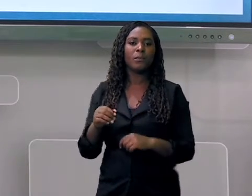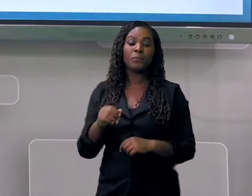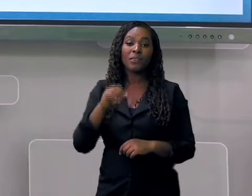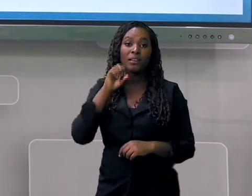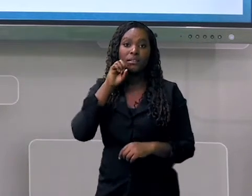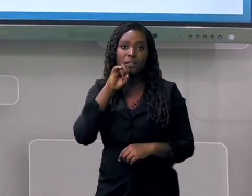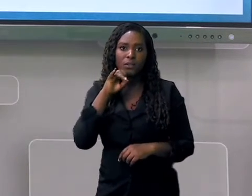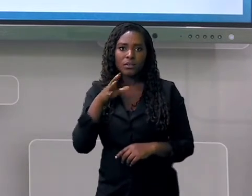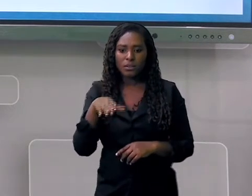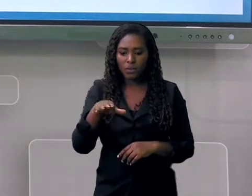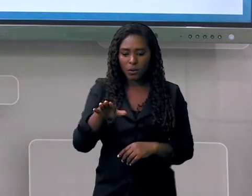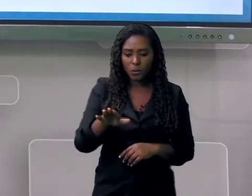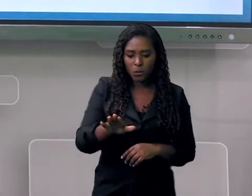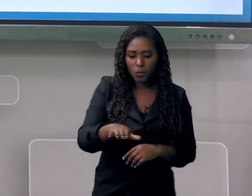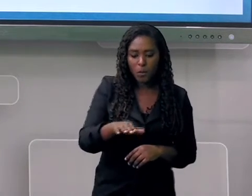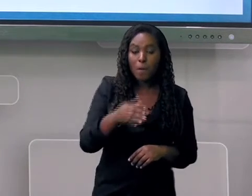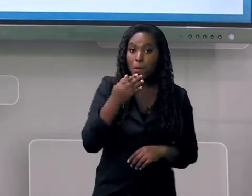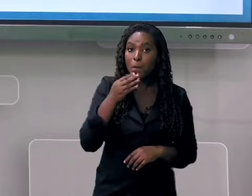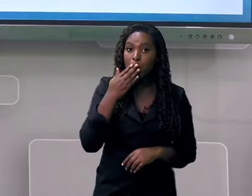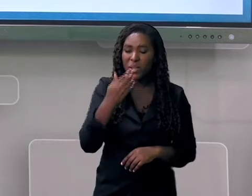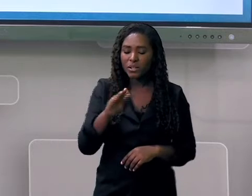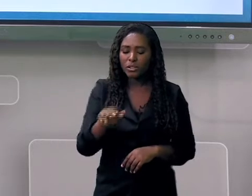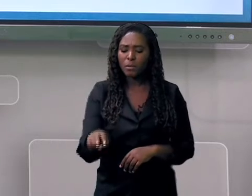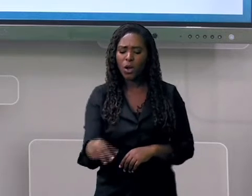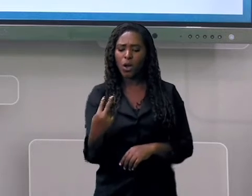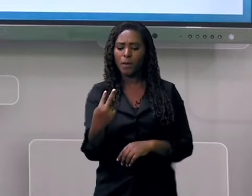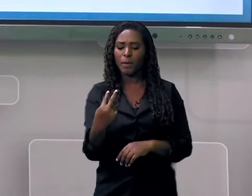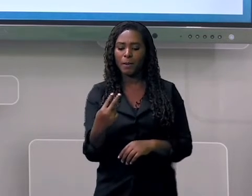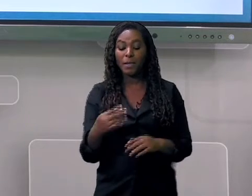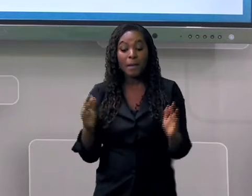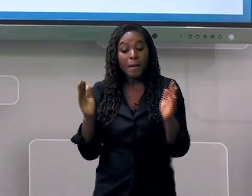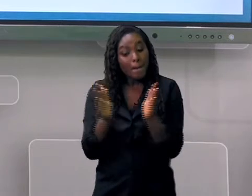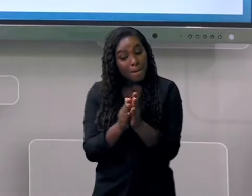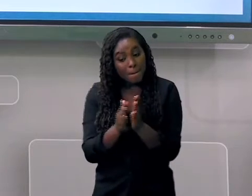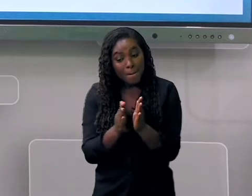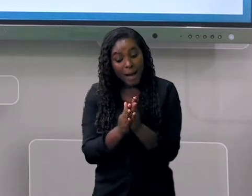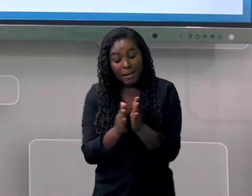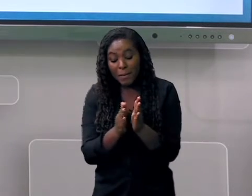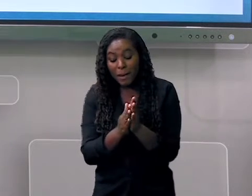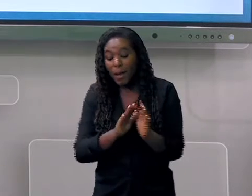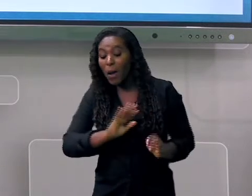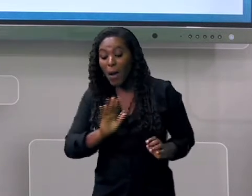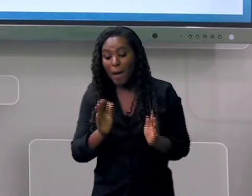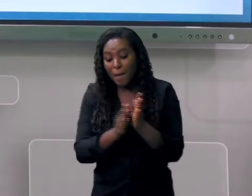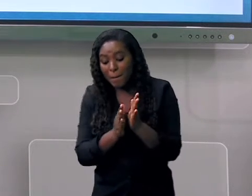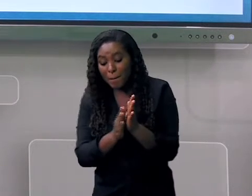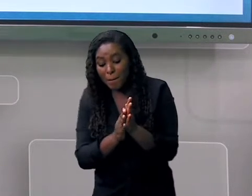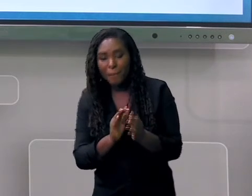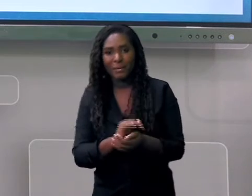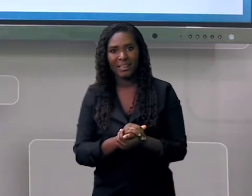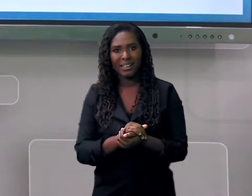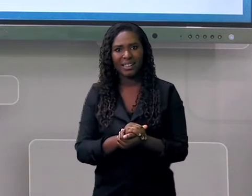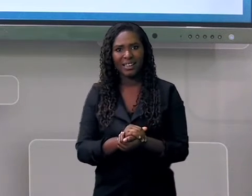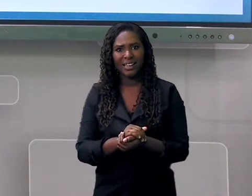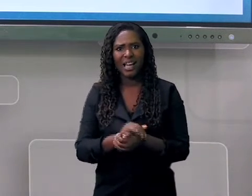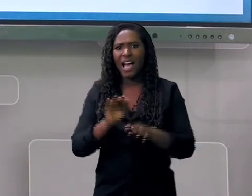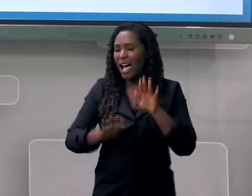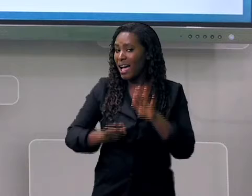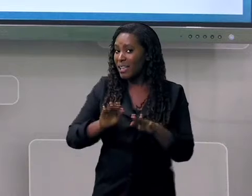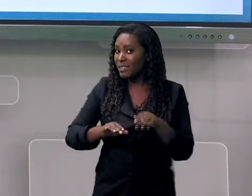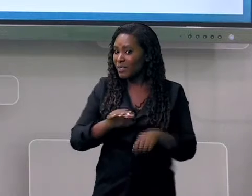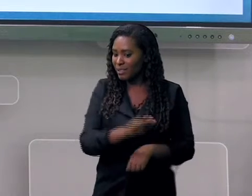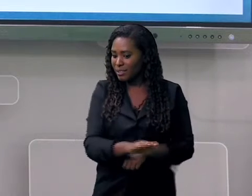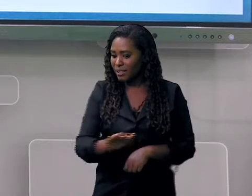como, olha, faz igual. E você bate palma para ela bater também. Muito provavelmente ela vai ficar imóvel nas primeiras